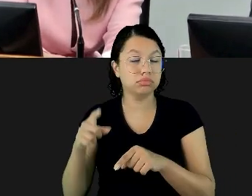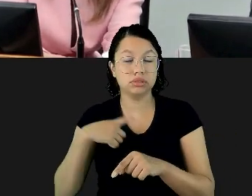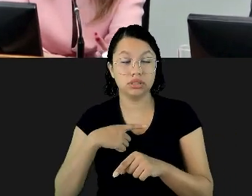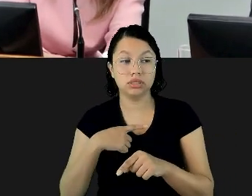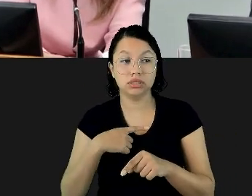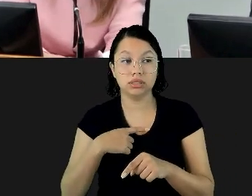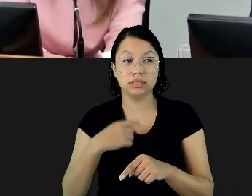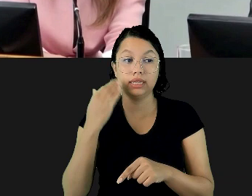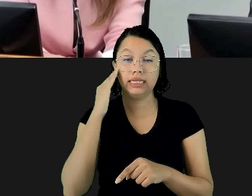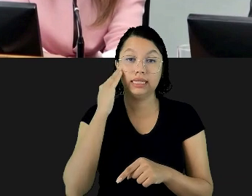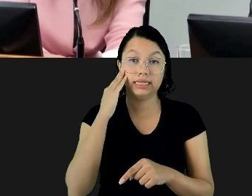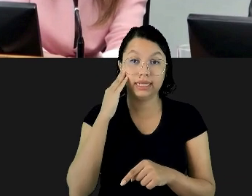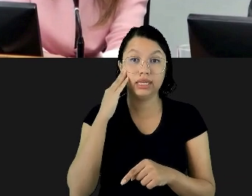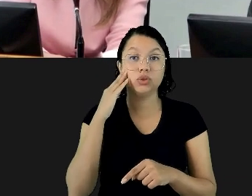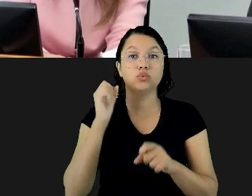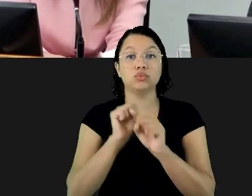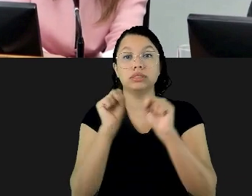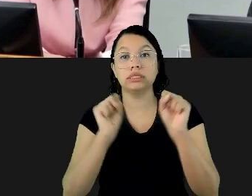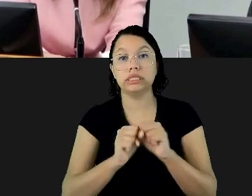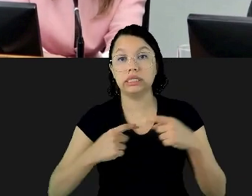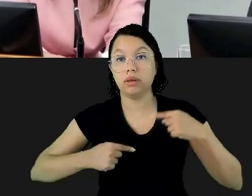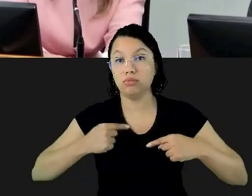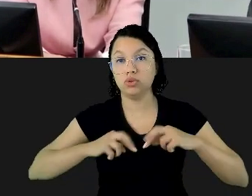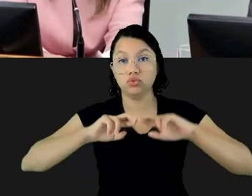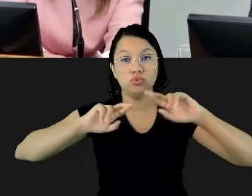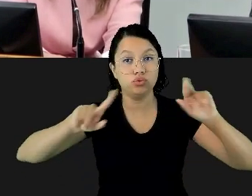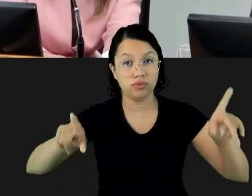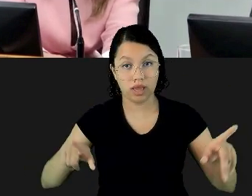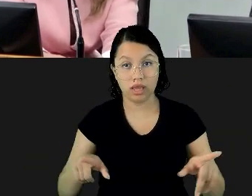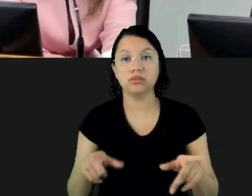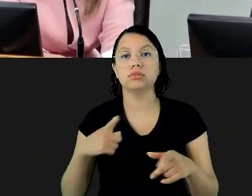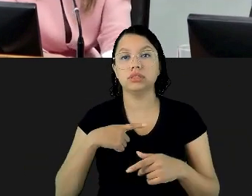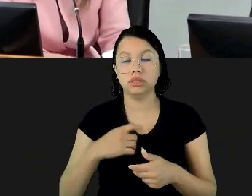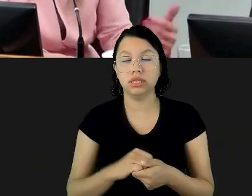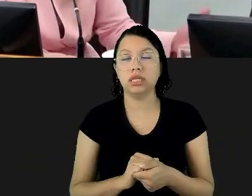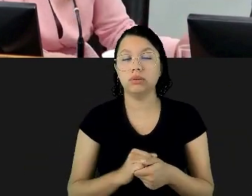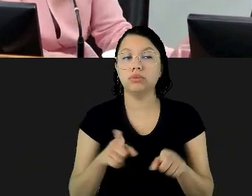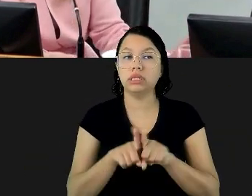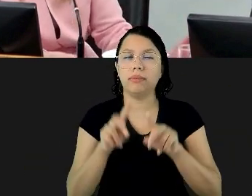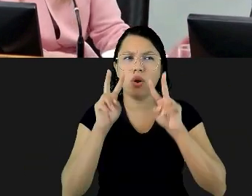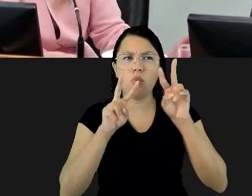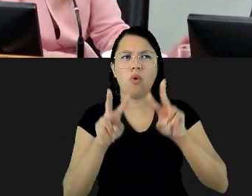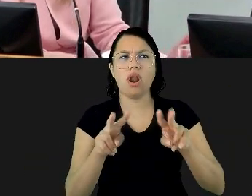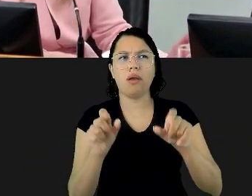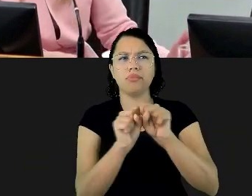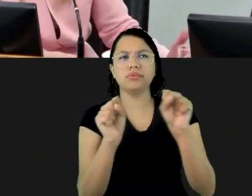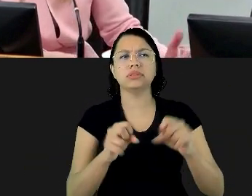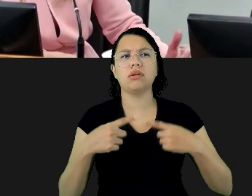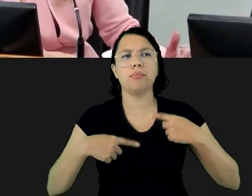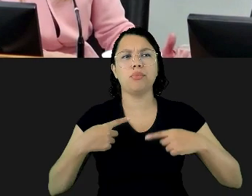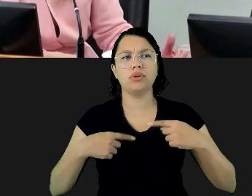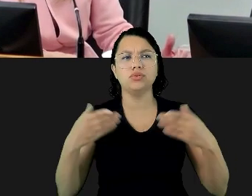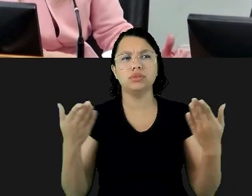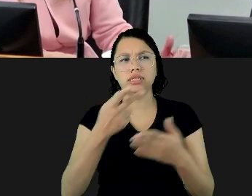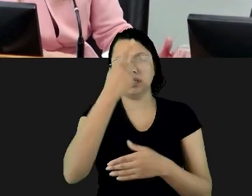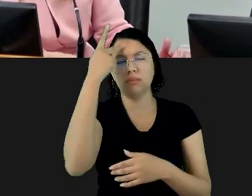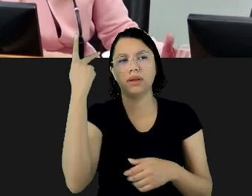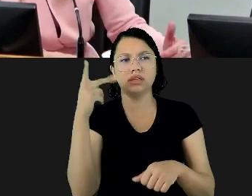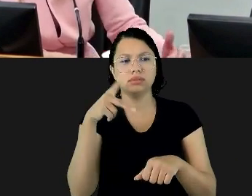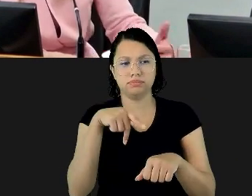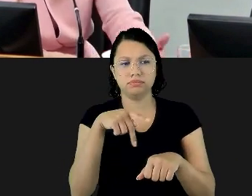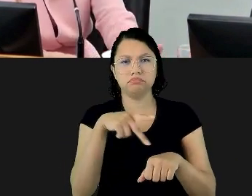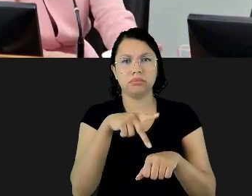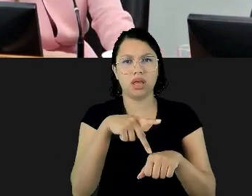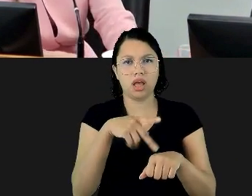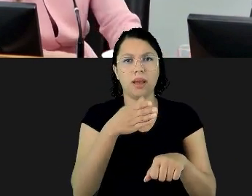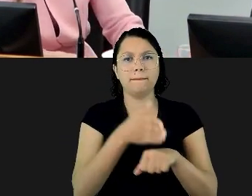temos, além de outras diferenças, mas um olhar também para o sistema político desses países participantes. O senador alertou aí que é um projeto